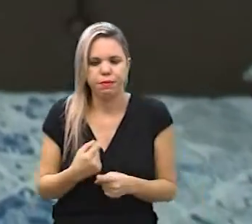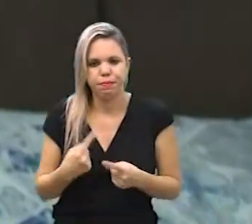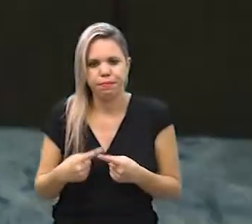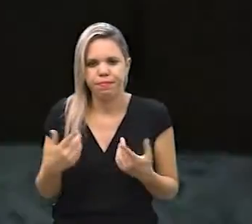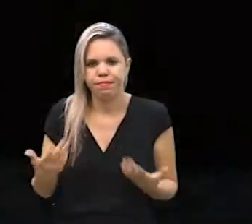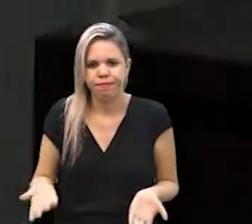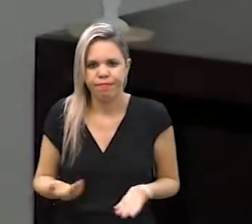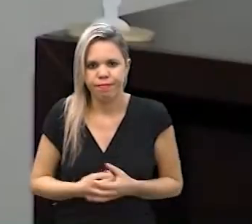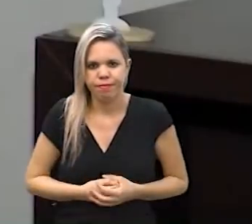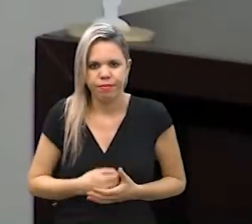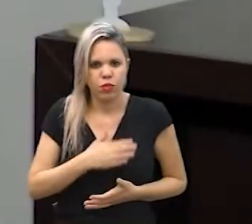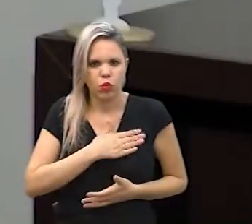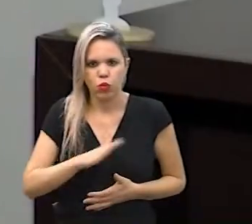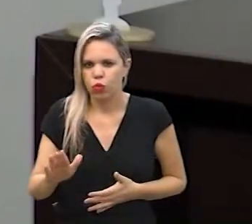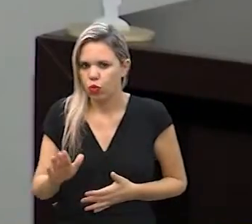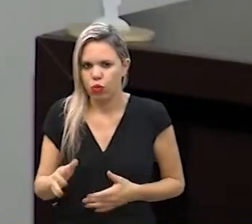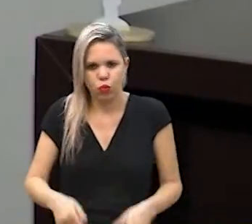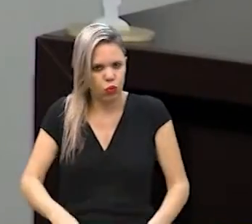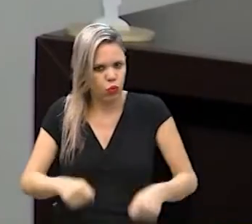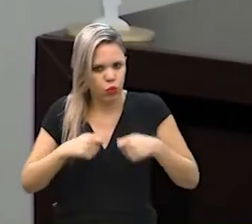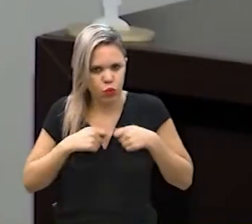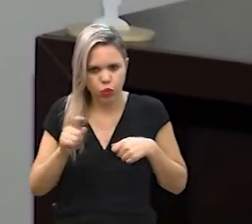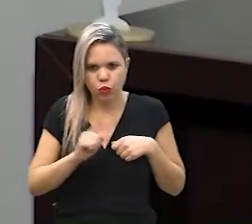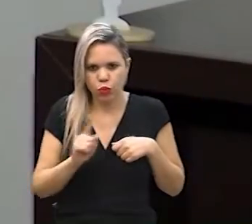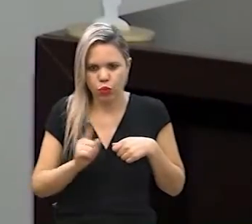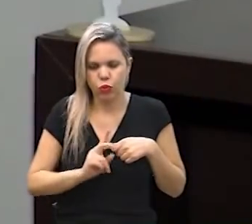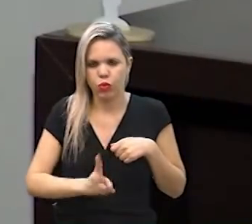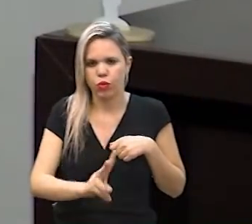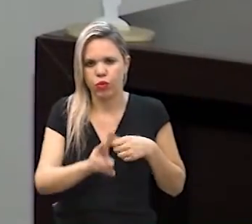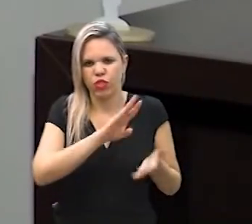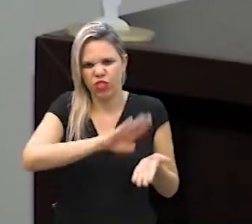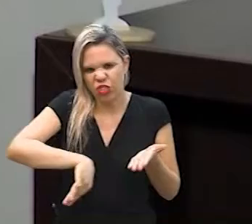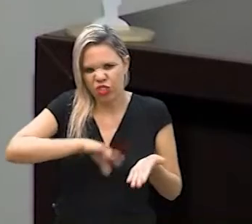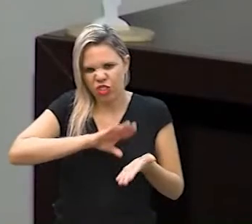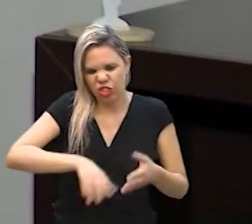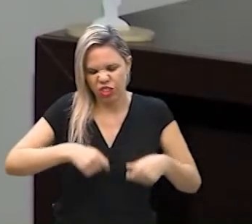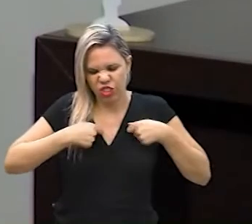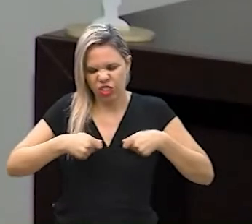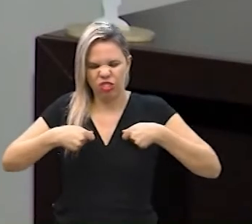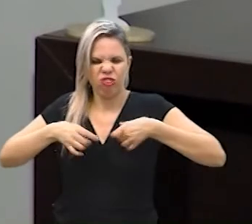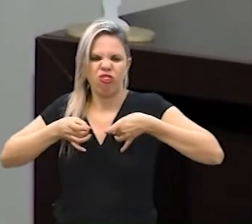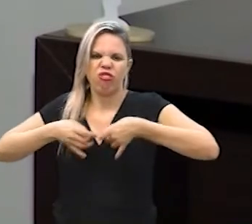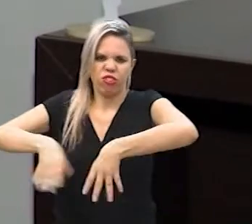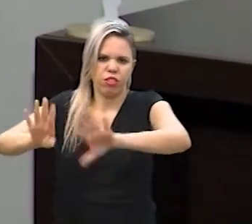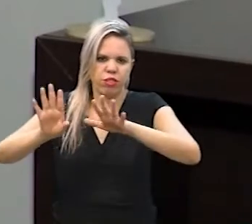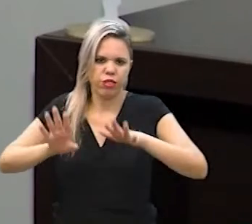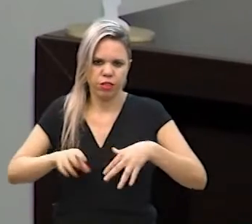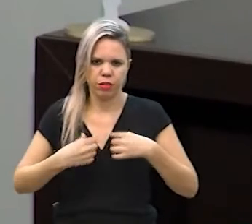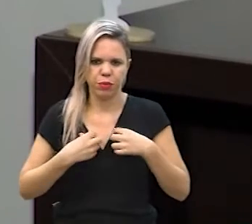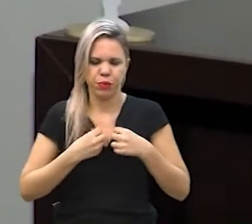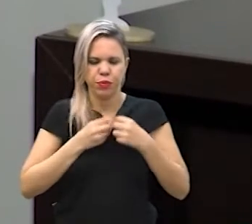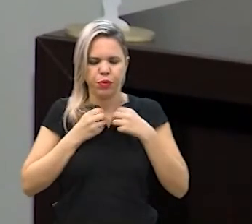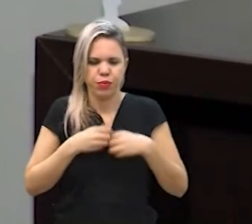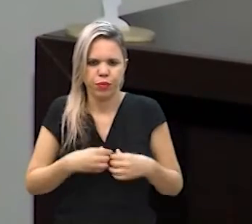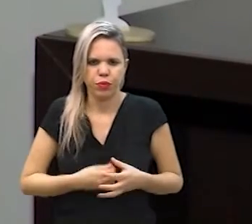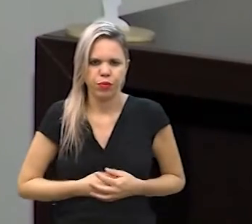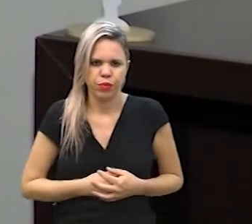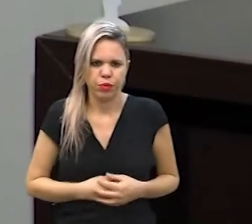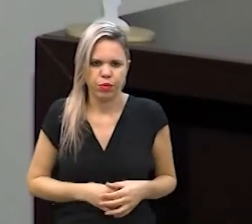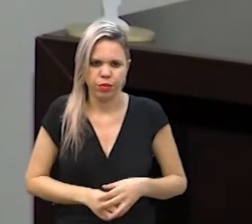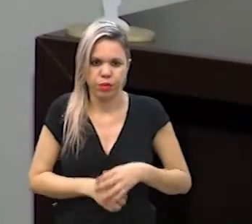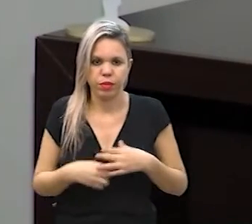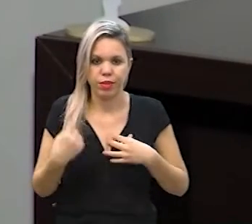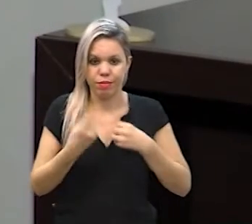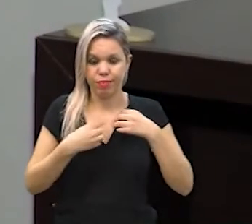porque ela não gosta muito de coberta. Então ela sempre tira a coberta e a